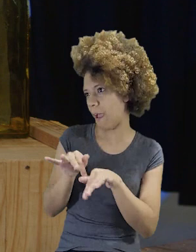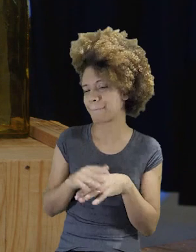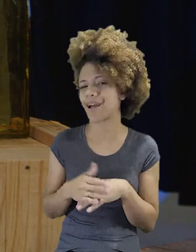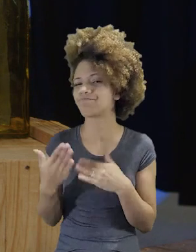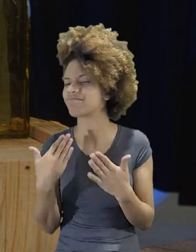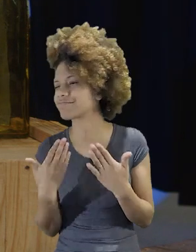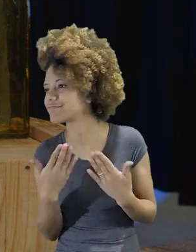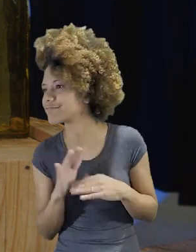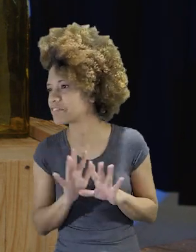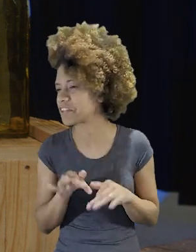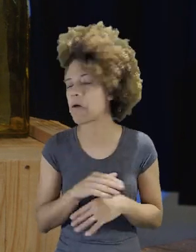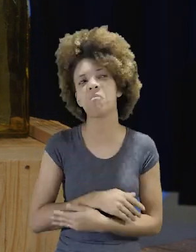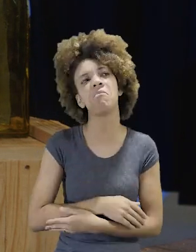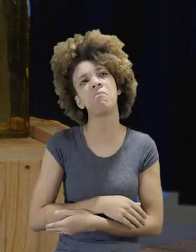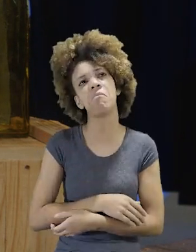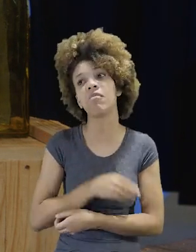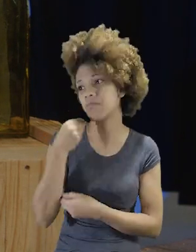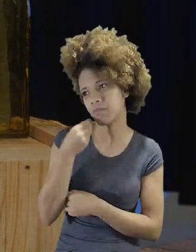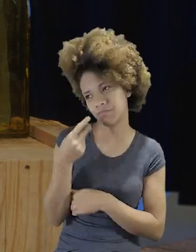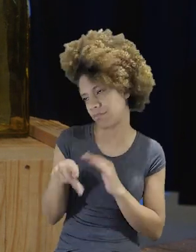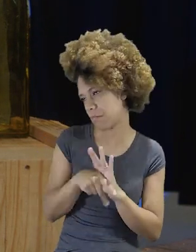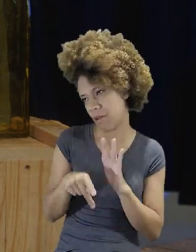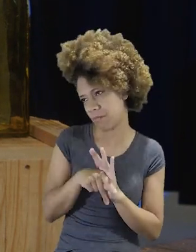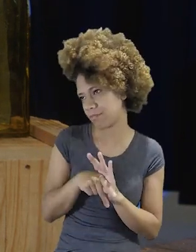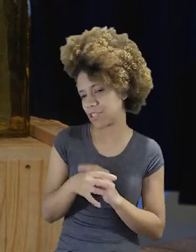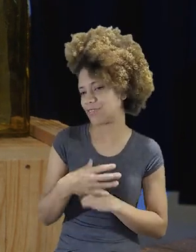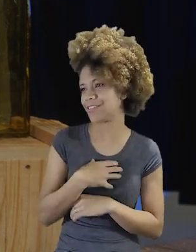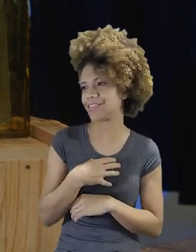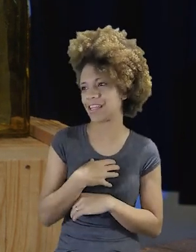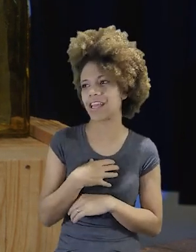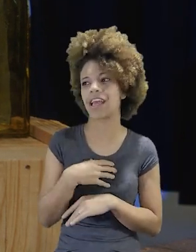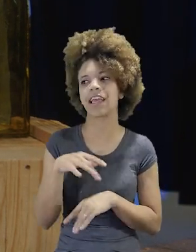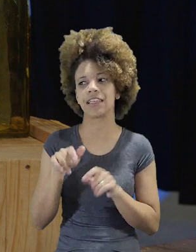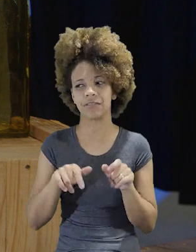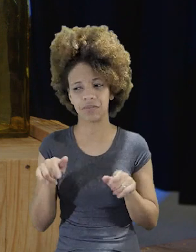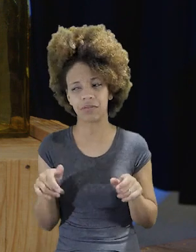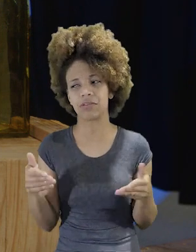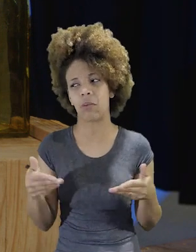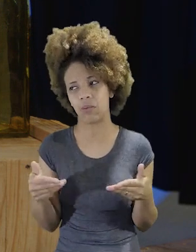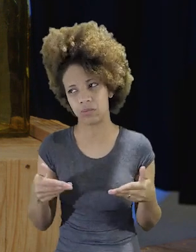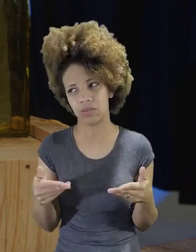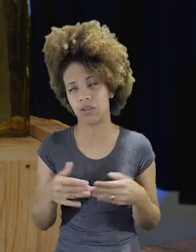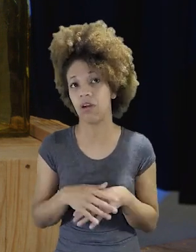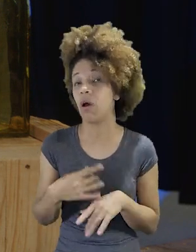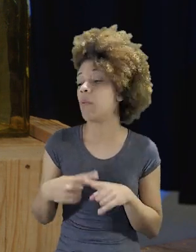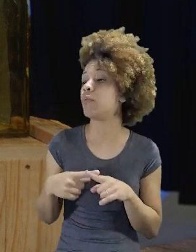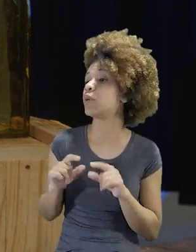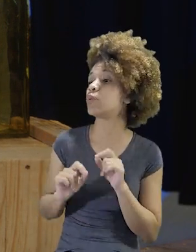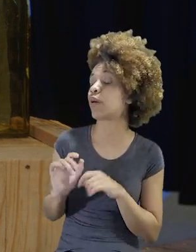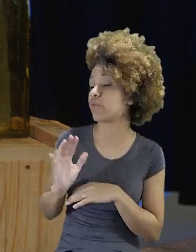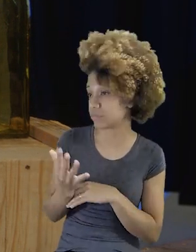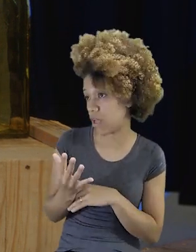no offline e assim por experiência própria Eu sinto que muita gente está